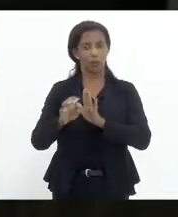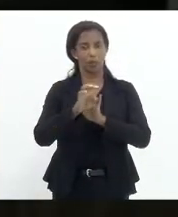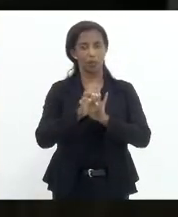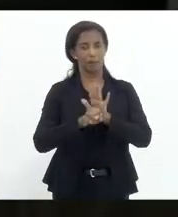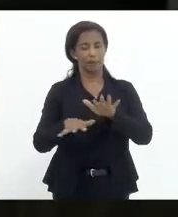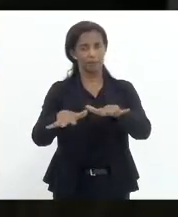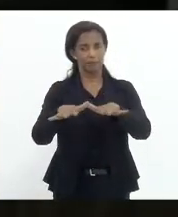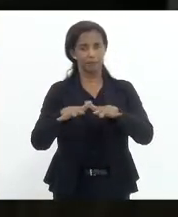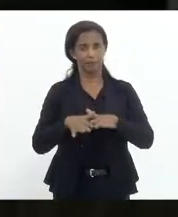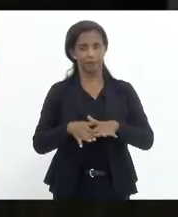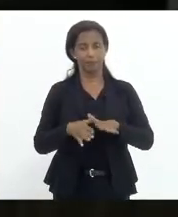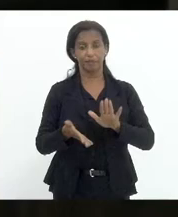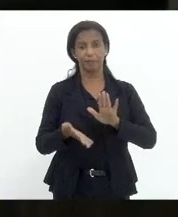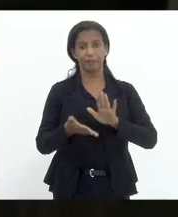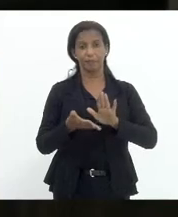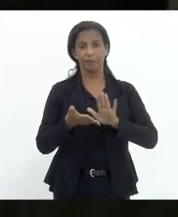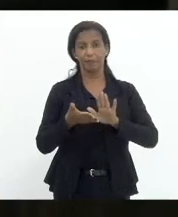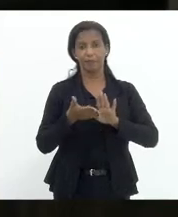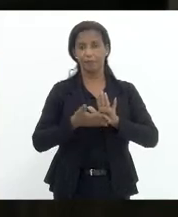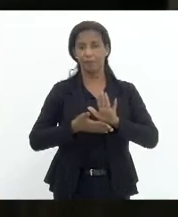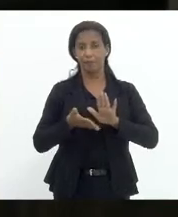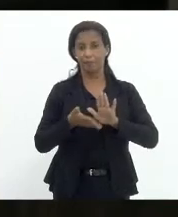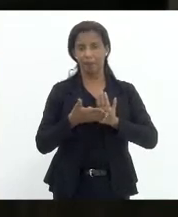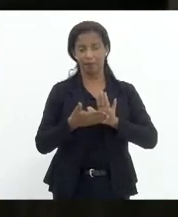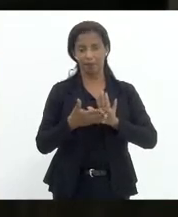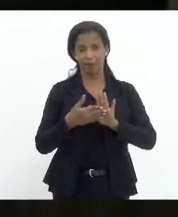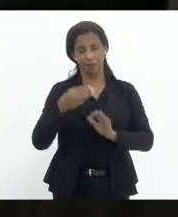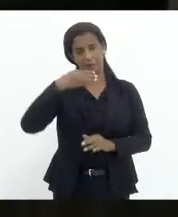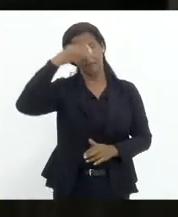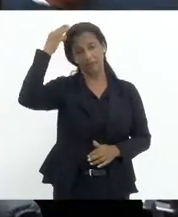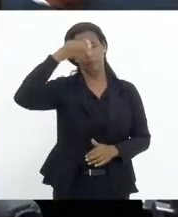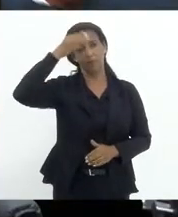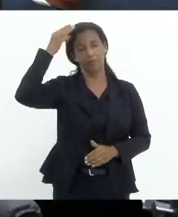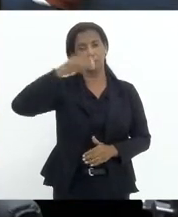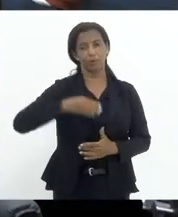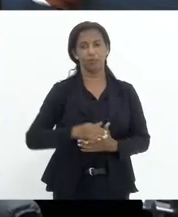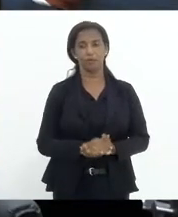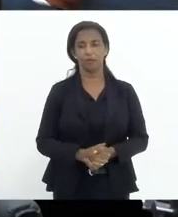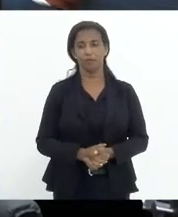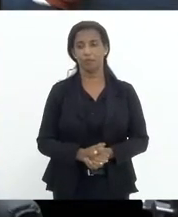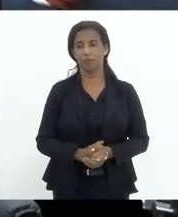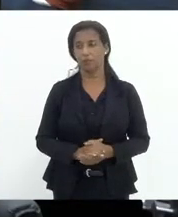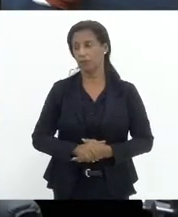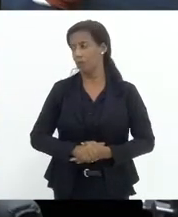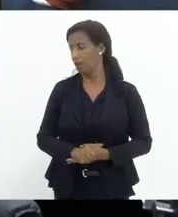emendas de plenário o emite parecer pela comissão de constiutição Deputado Márcio Pacheco